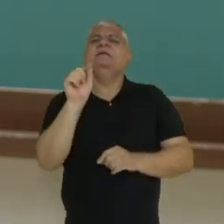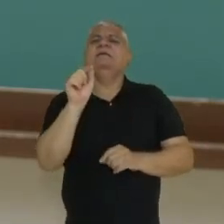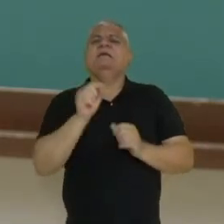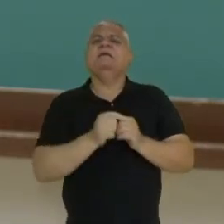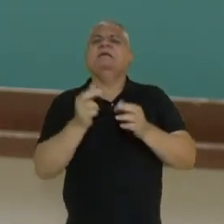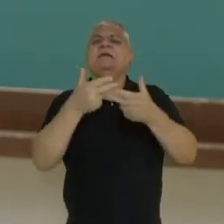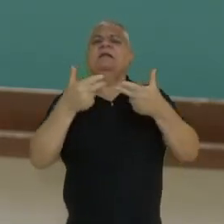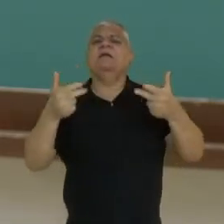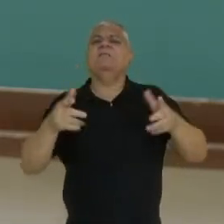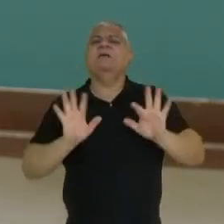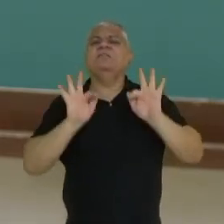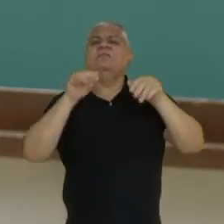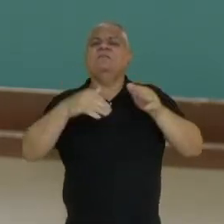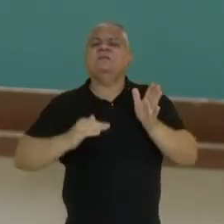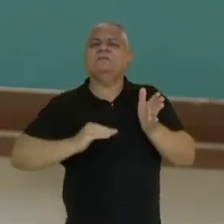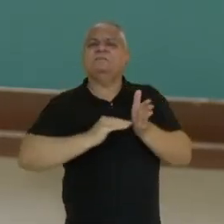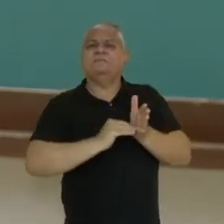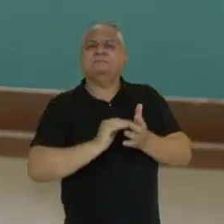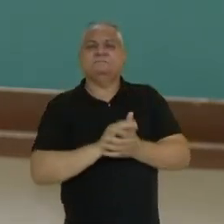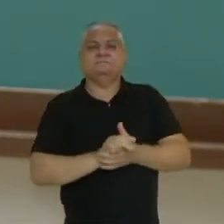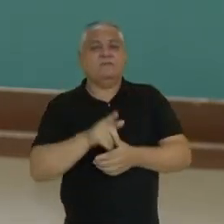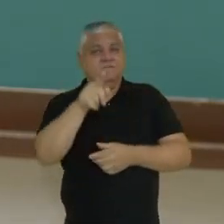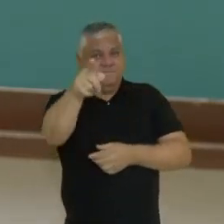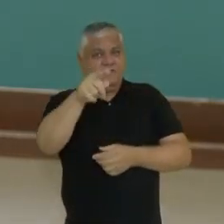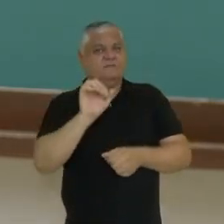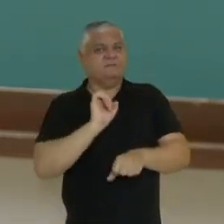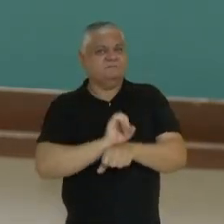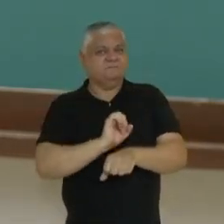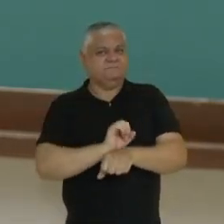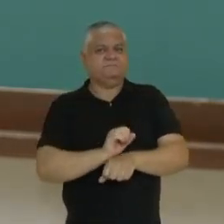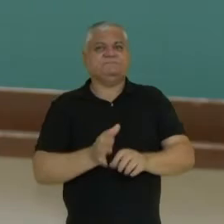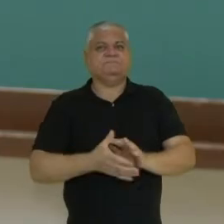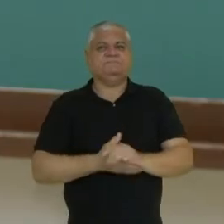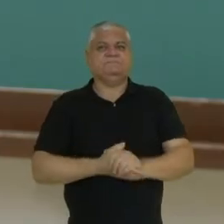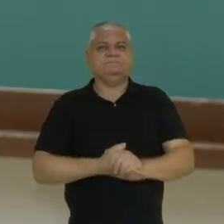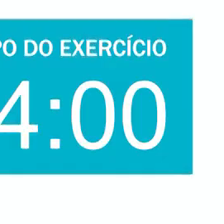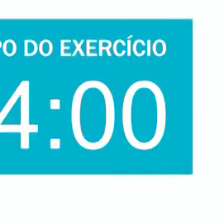elementos no final da carta lida. Faz aí que eu te aguardo aqui.